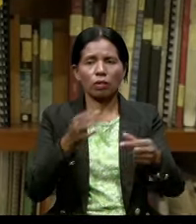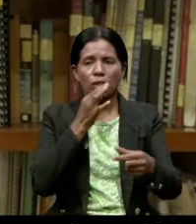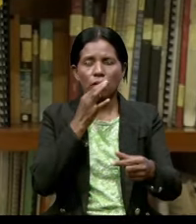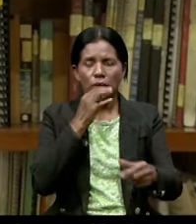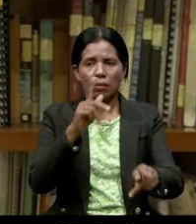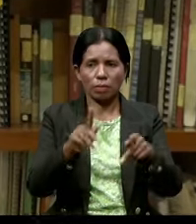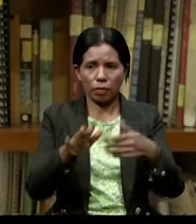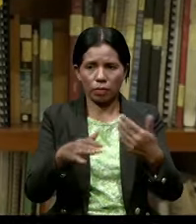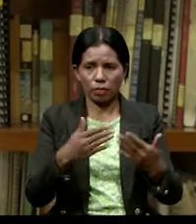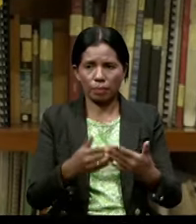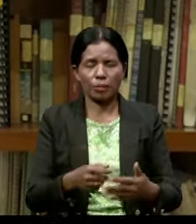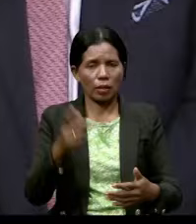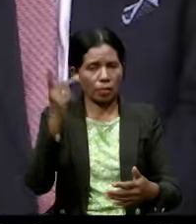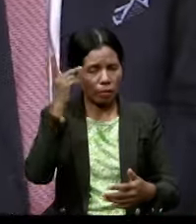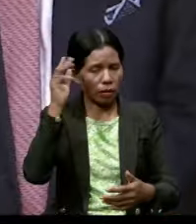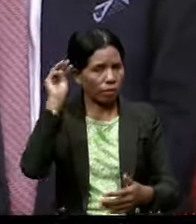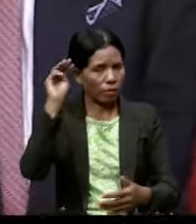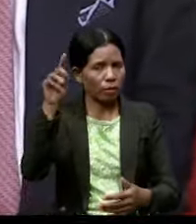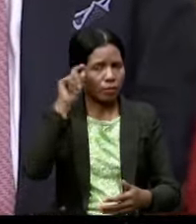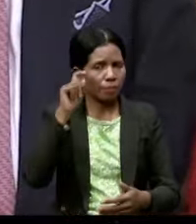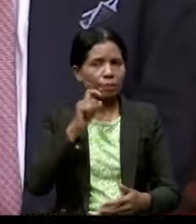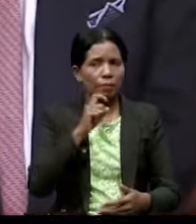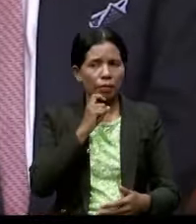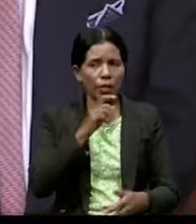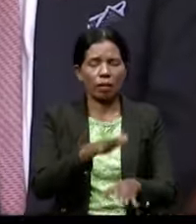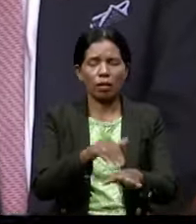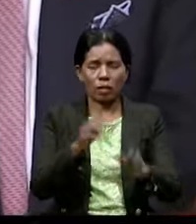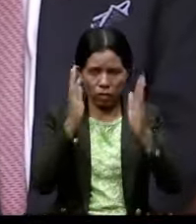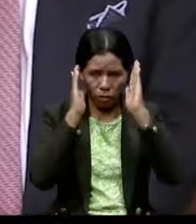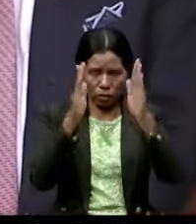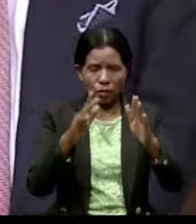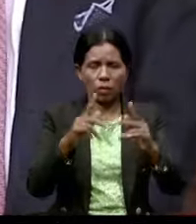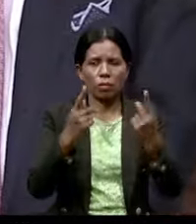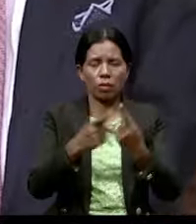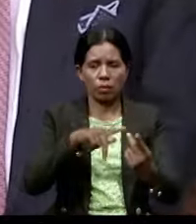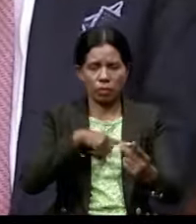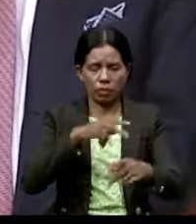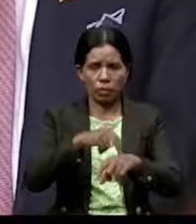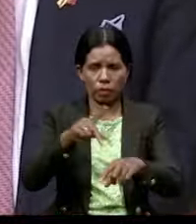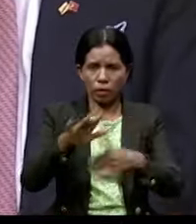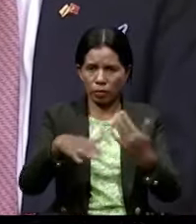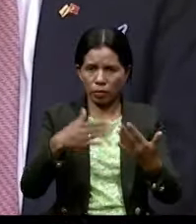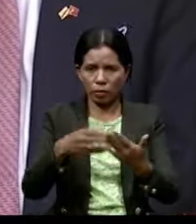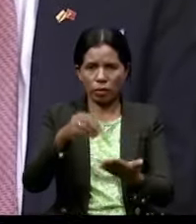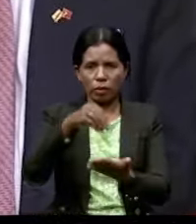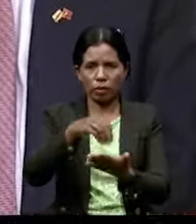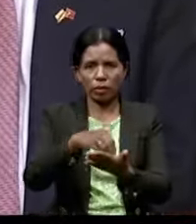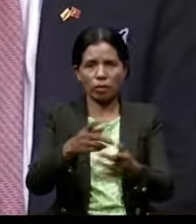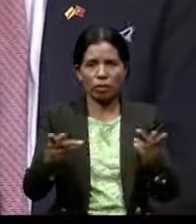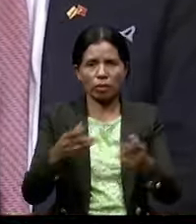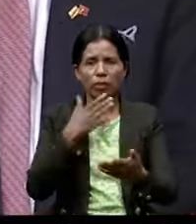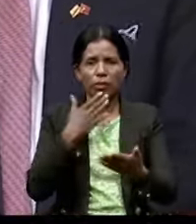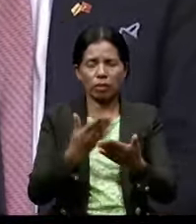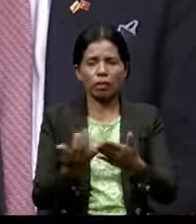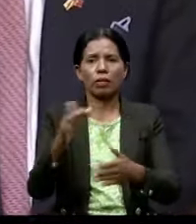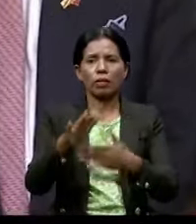povo. Antes de primeiro-ministro Kerala Sanana Guzmão, bolo atenção para o setor privado nacional sira, a tu investe em área produtividade sira,